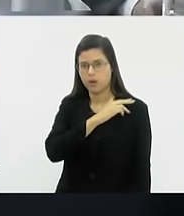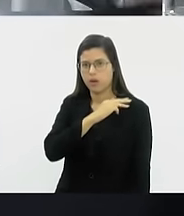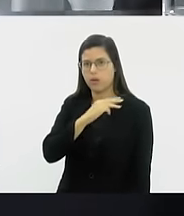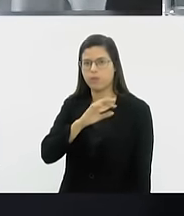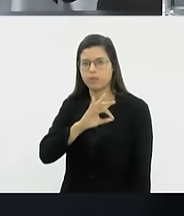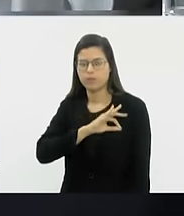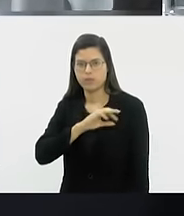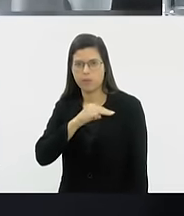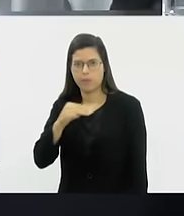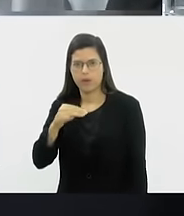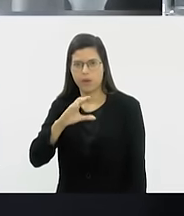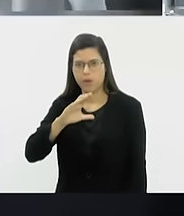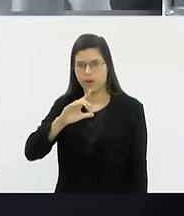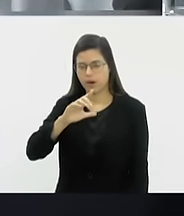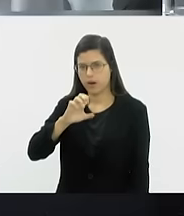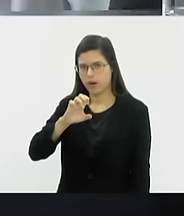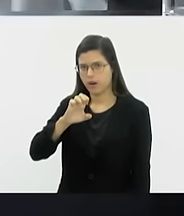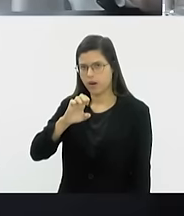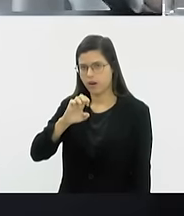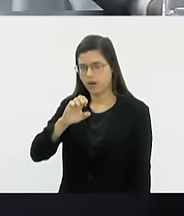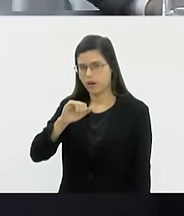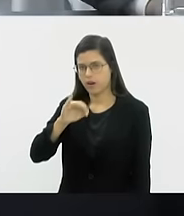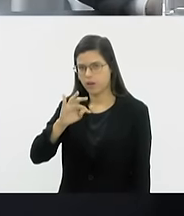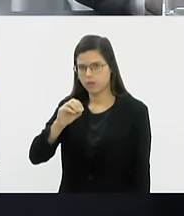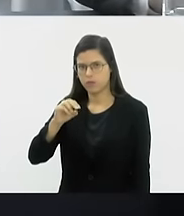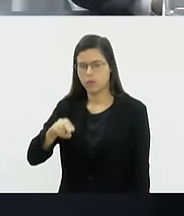Militar Cleiton Santos do Nascimento,